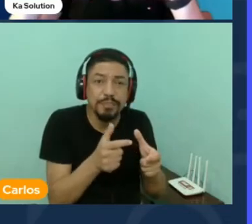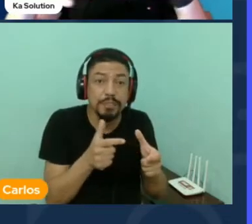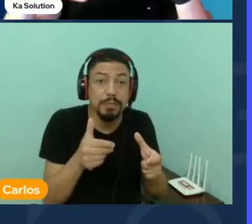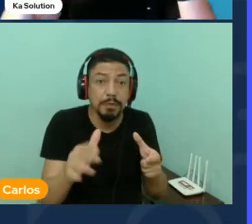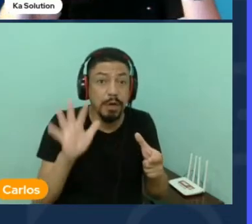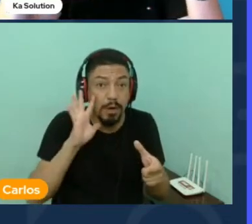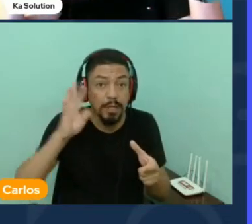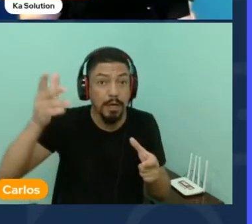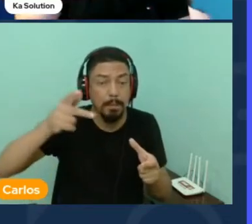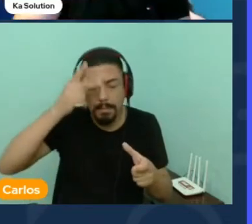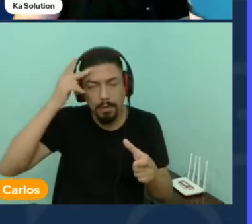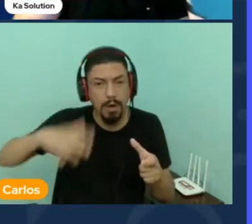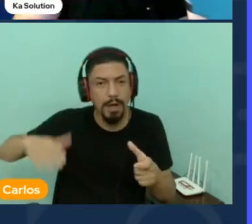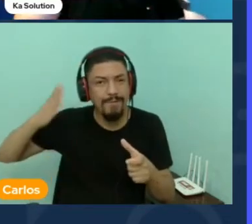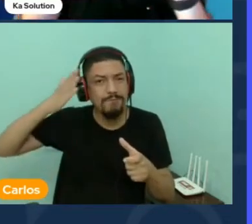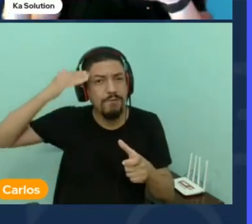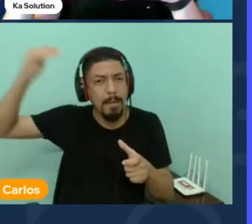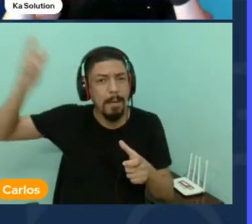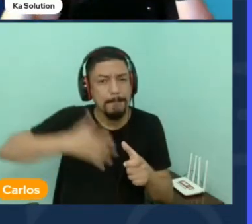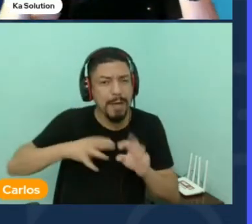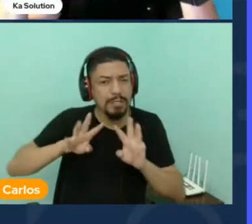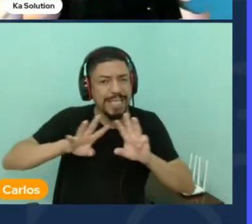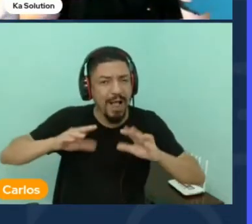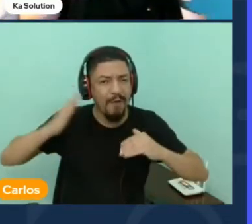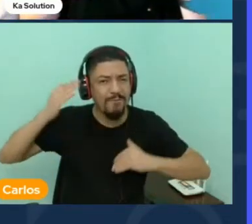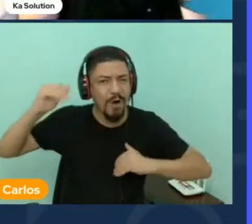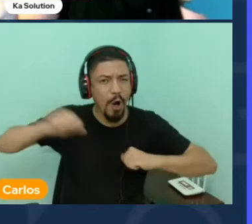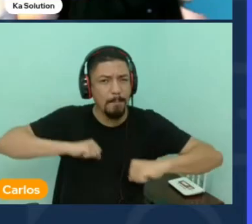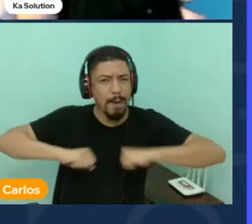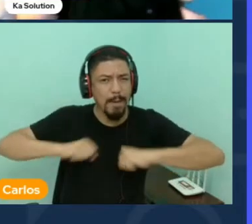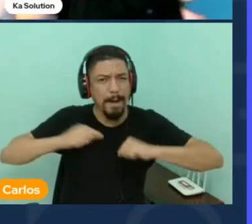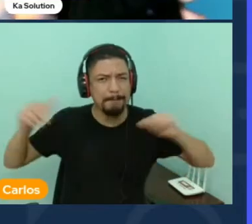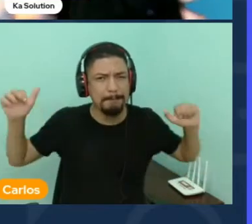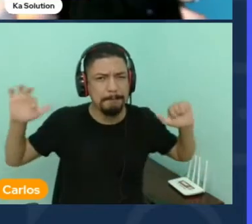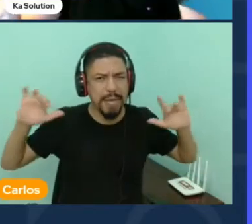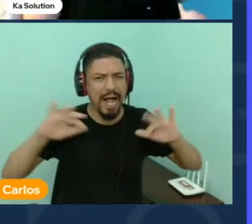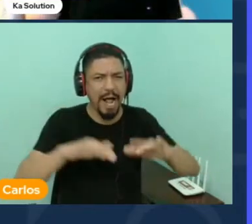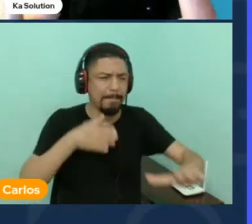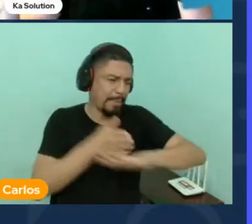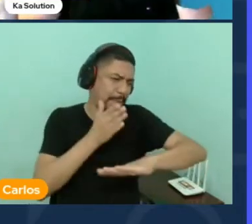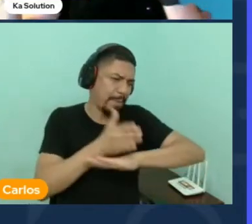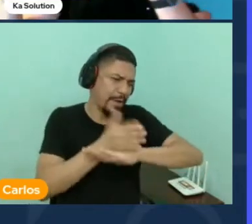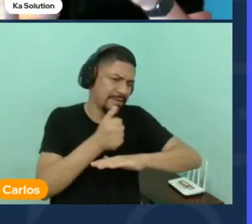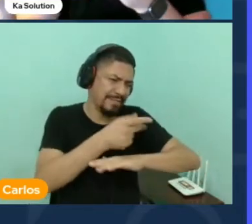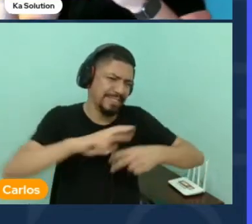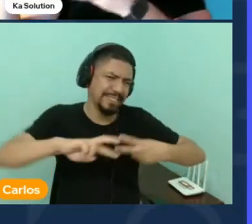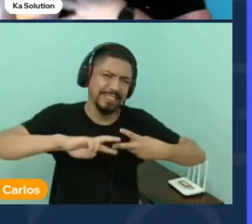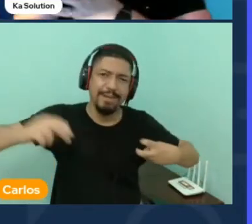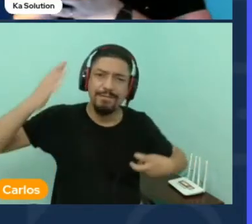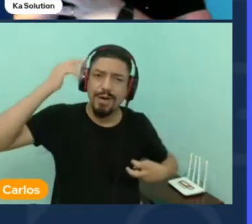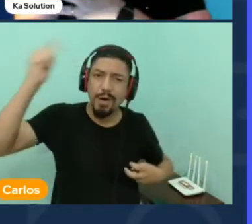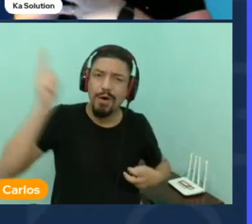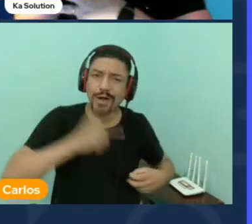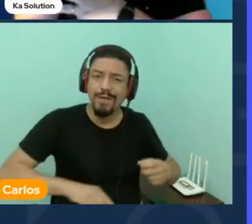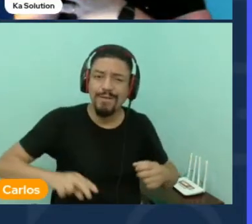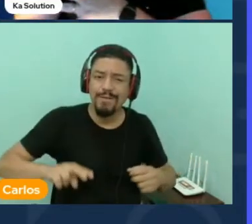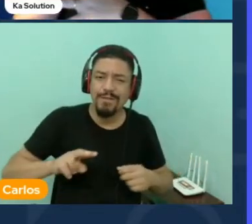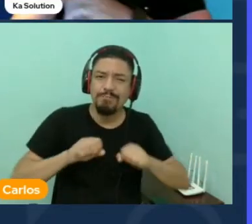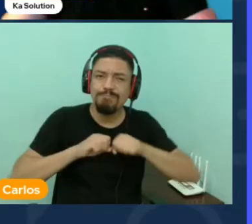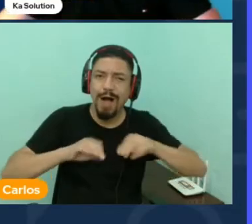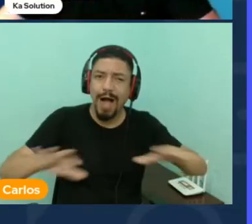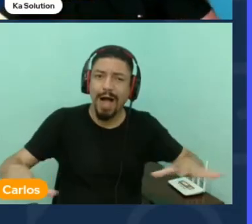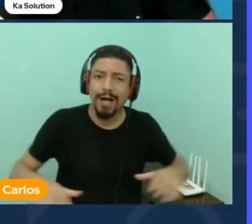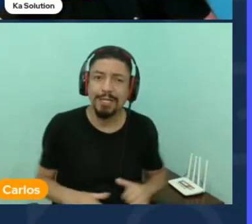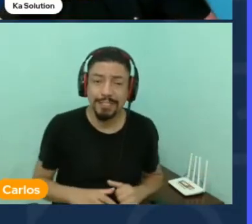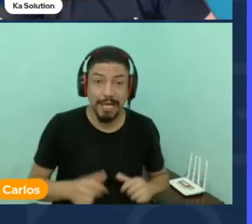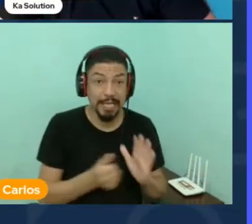repente o acesso ao meu site aumenta, o acesso à minha aplicação aumenta, a minha demanda aumenta. E